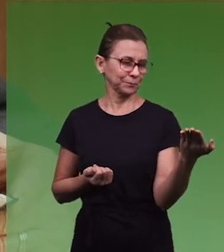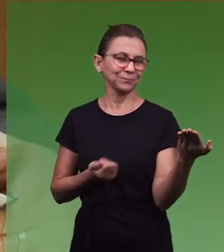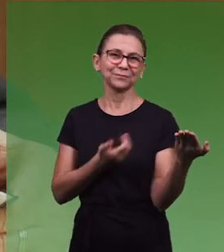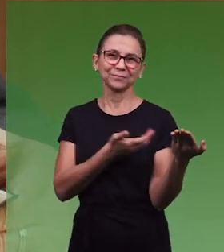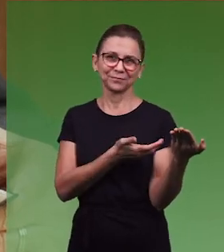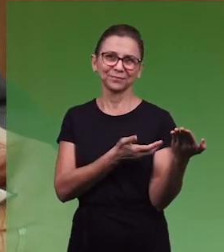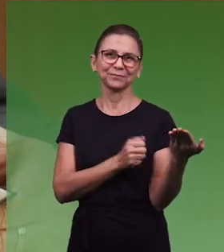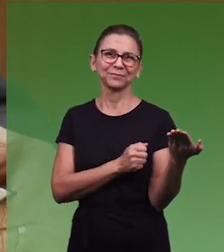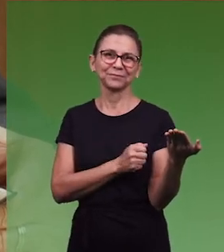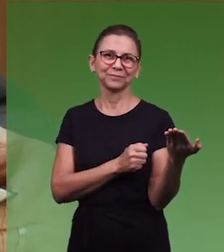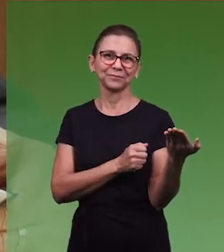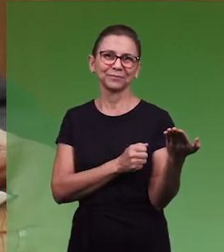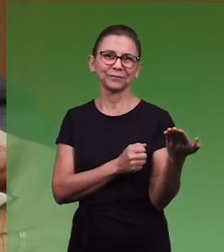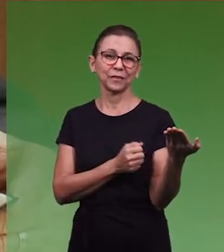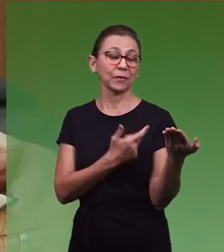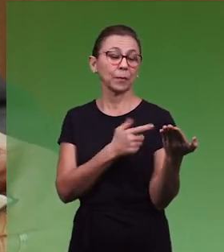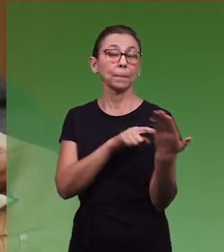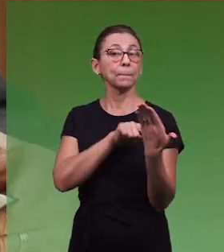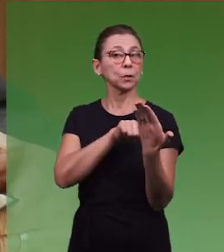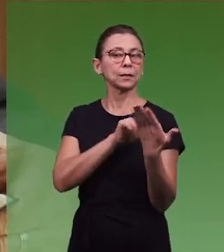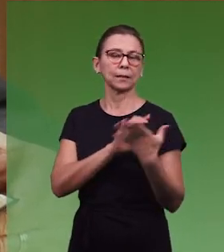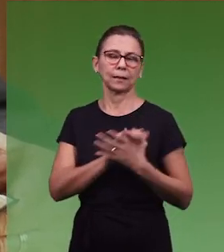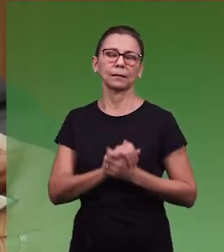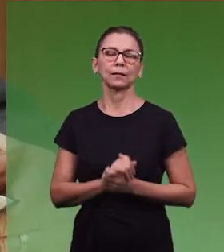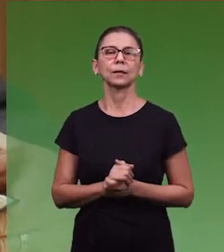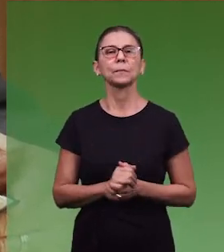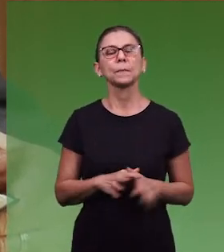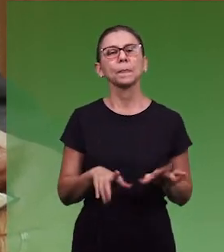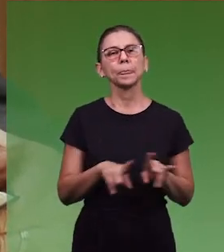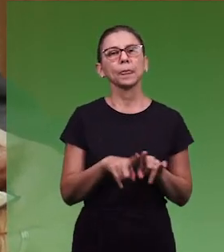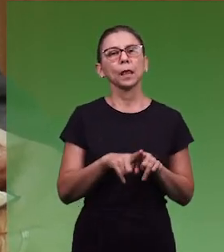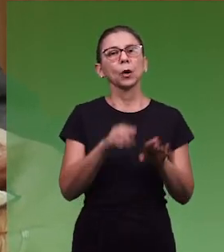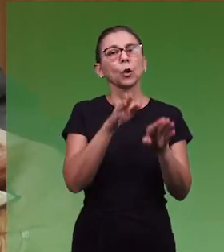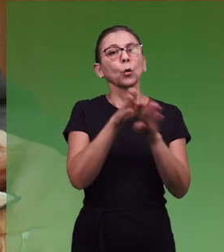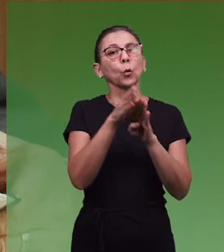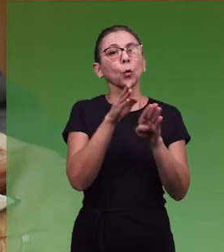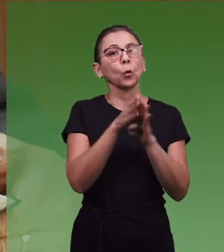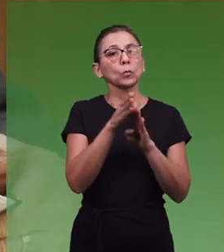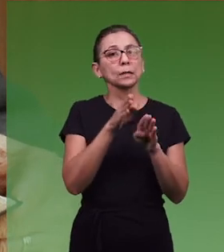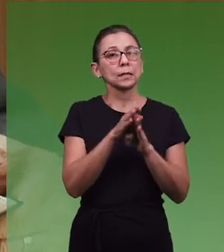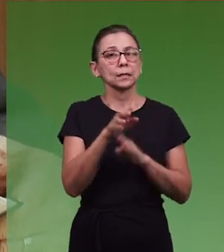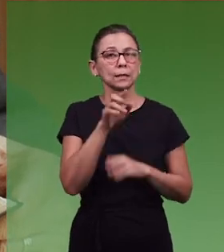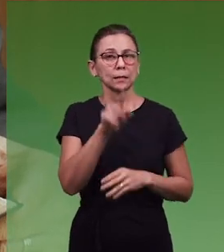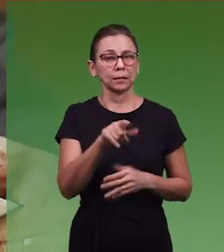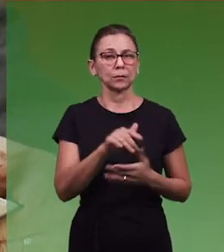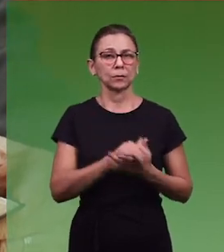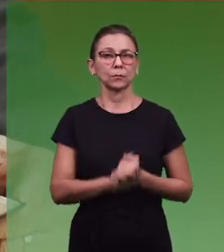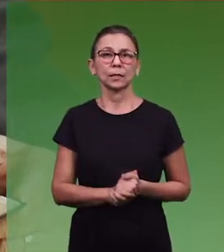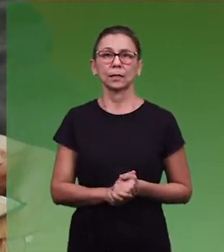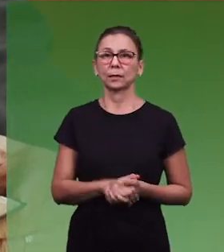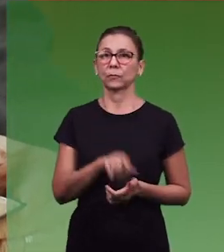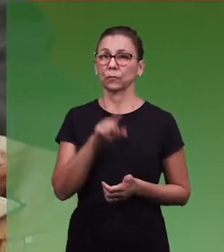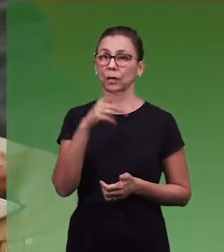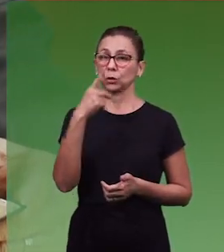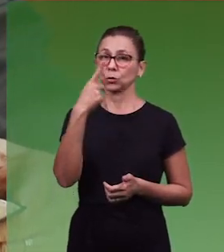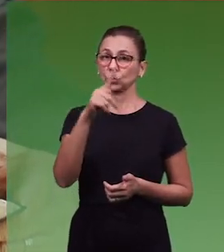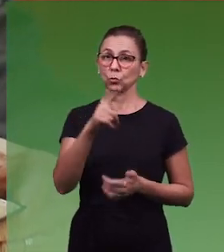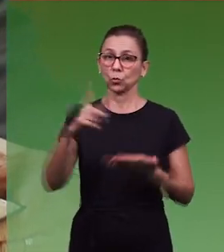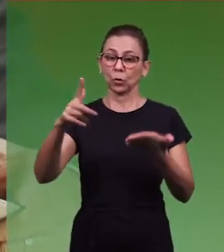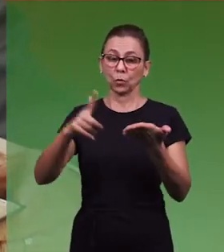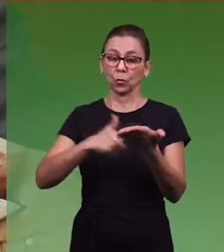visitante. O membro deve ter a sua coletânea e oferecer na sua mão, transmitindo o seu